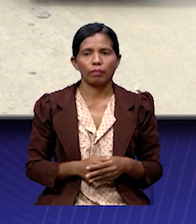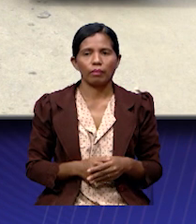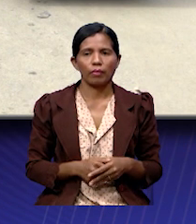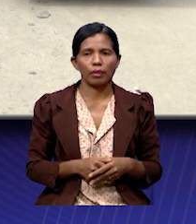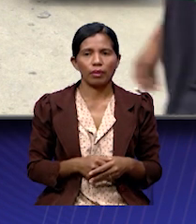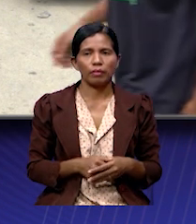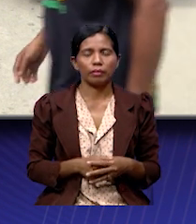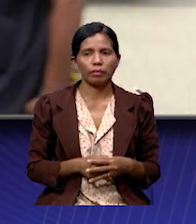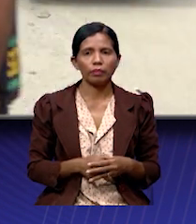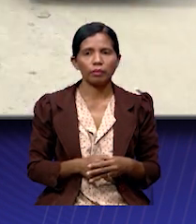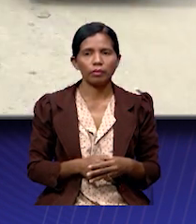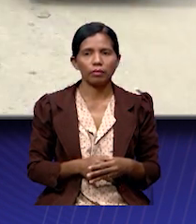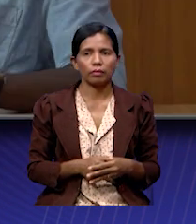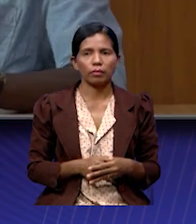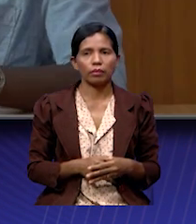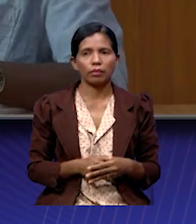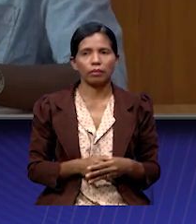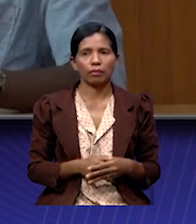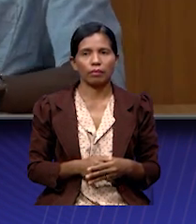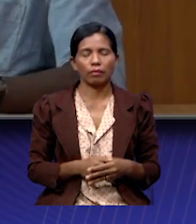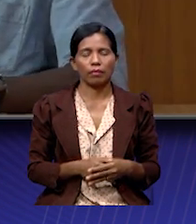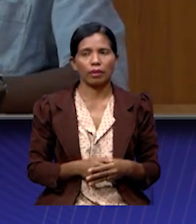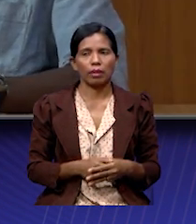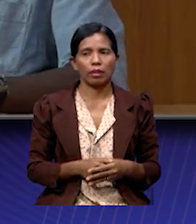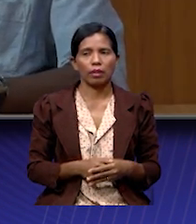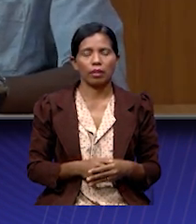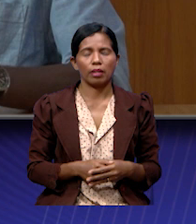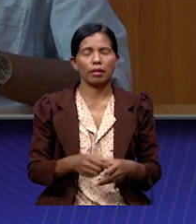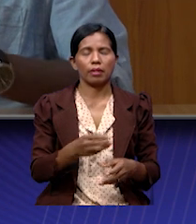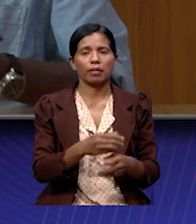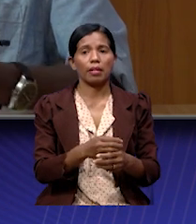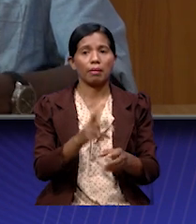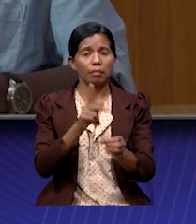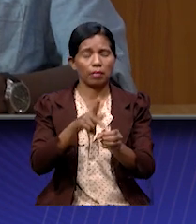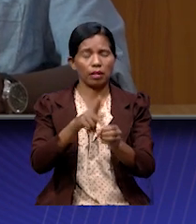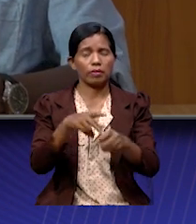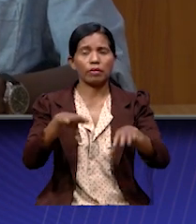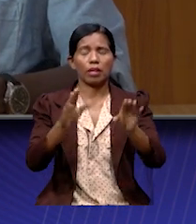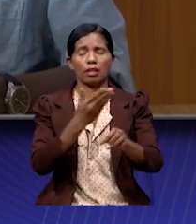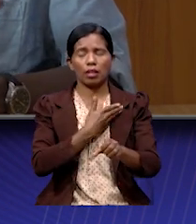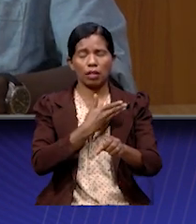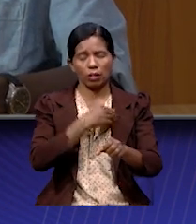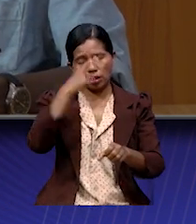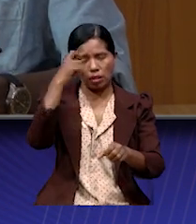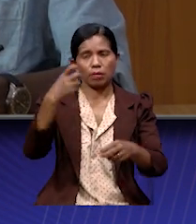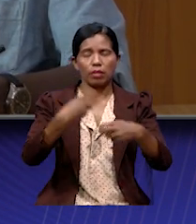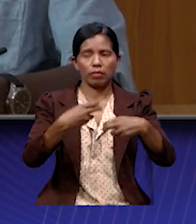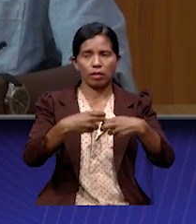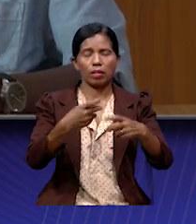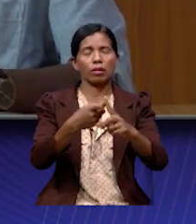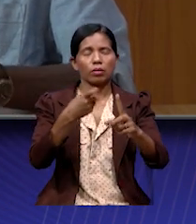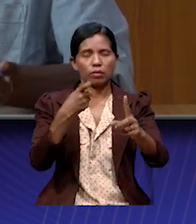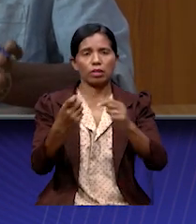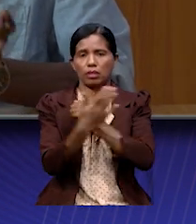Impacto mina folin sai ne ane so impacto si usi liu eksternal ni